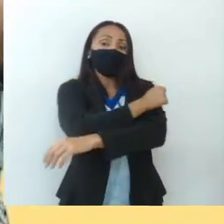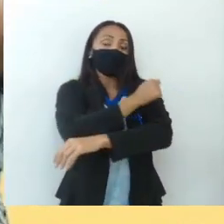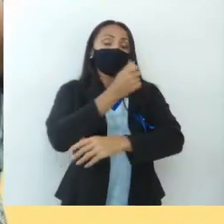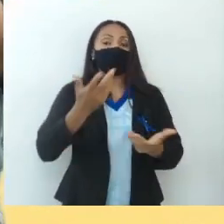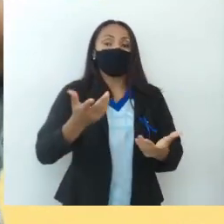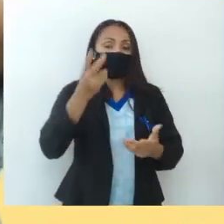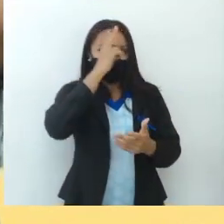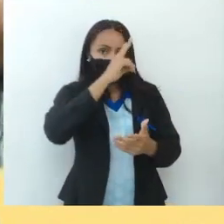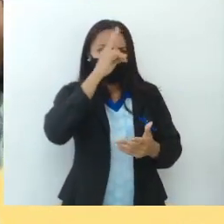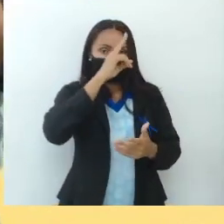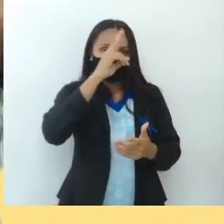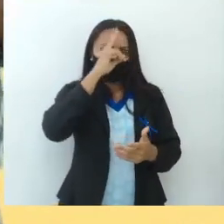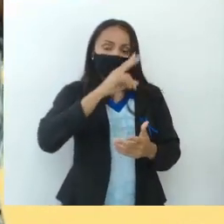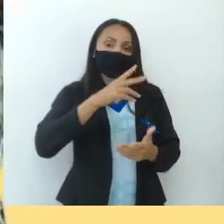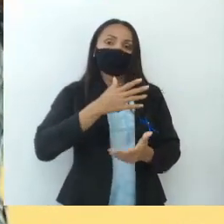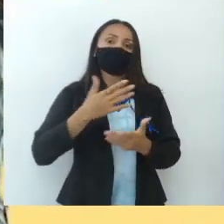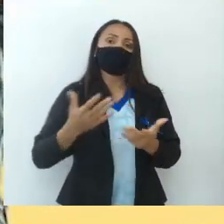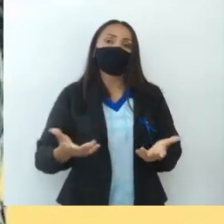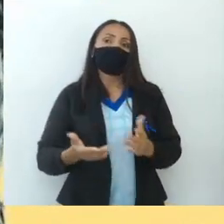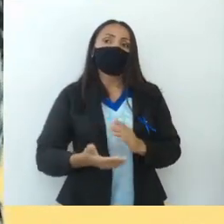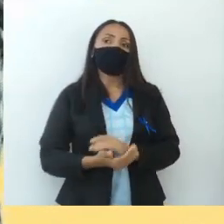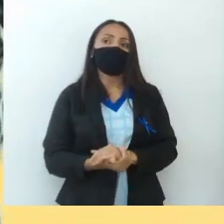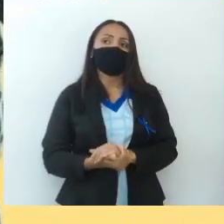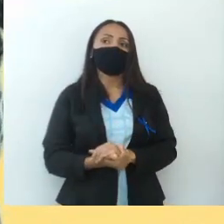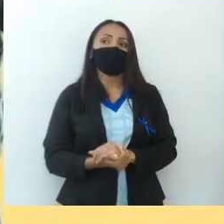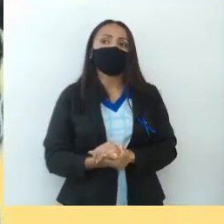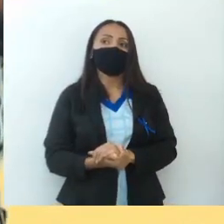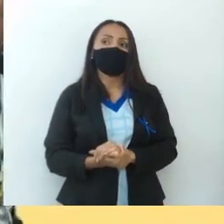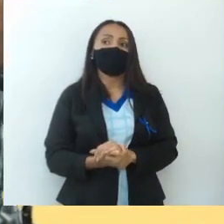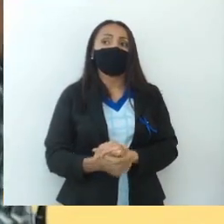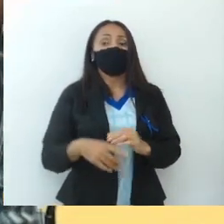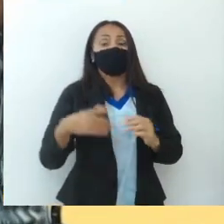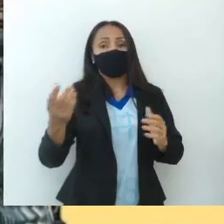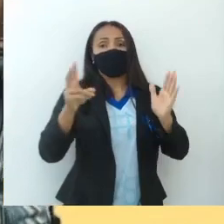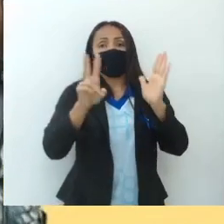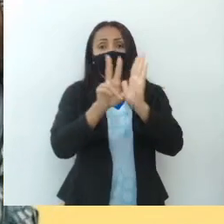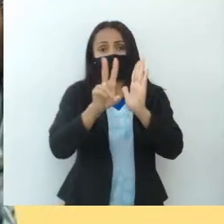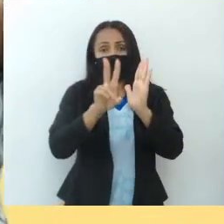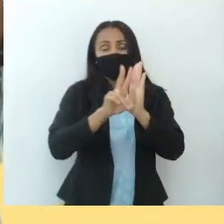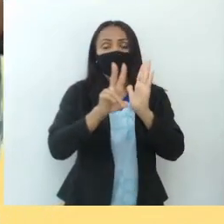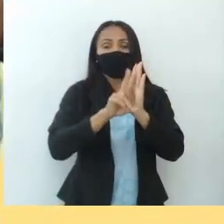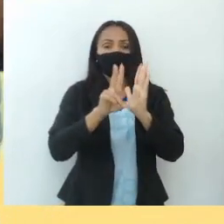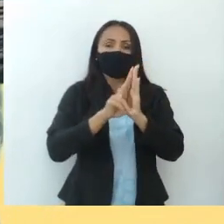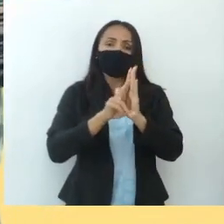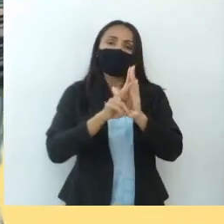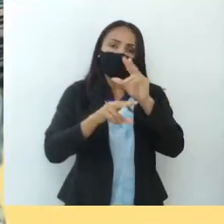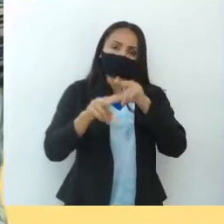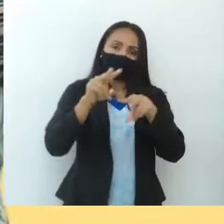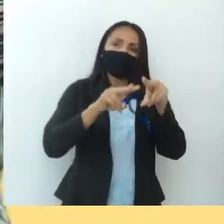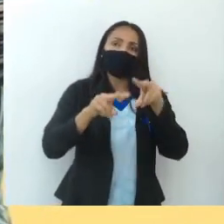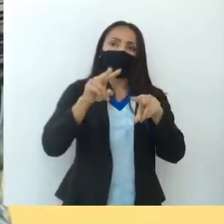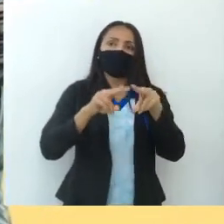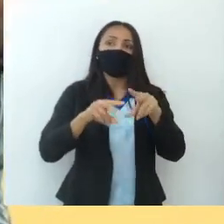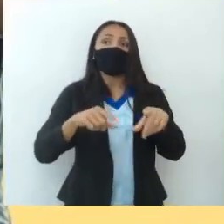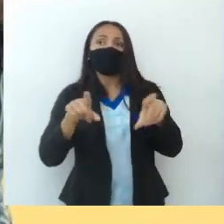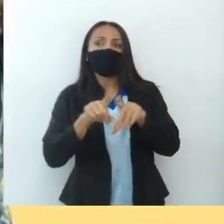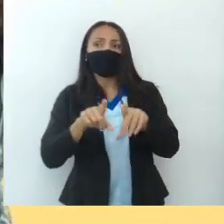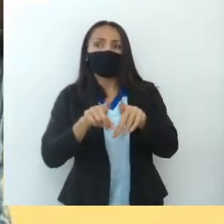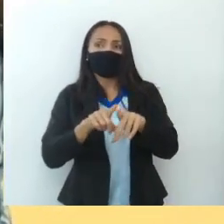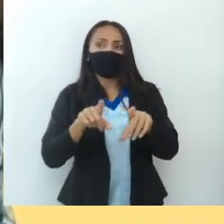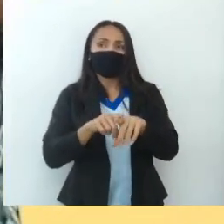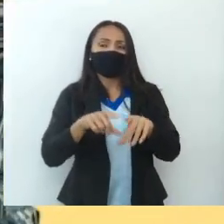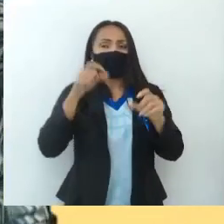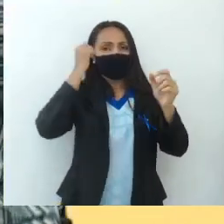lembre bem, fique também ciente disso. O Conde da Boa Vista, que a gente viu há pouco ali, ele também é o